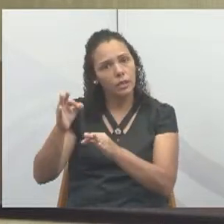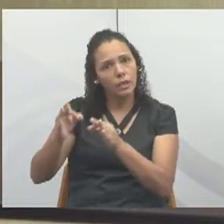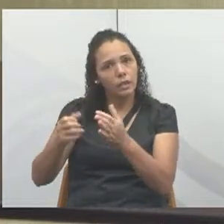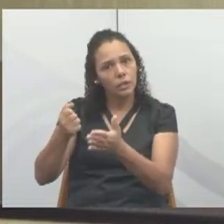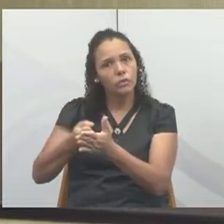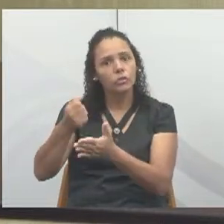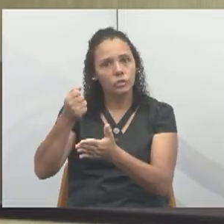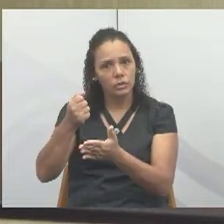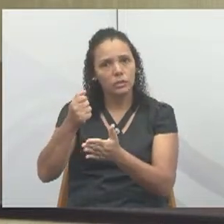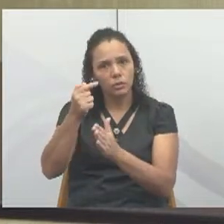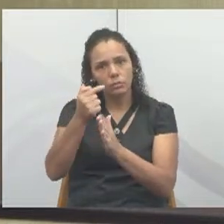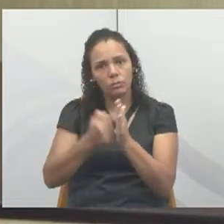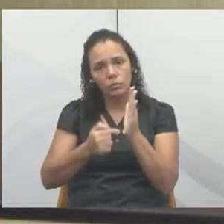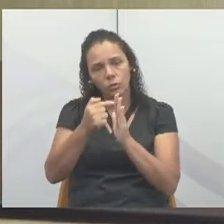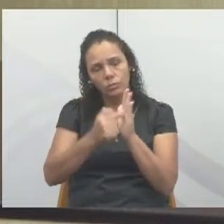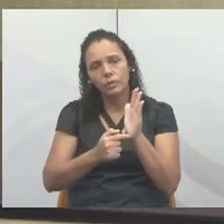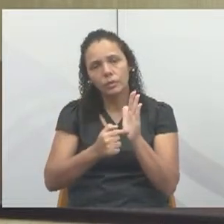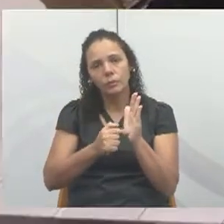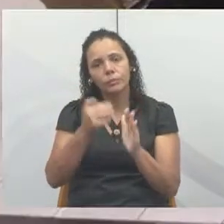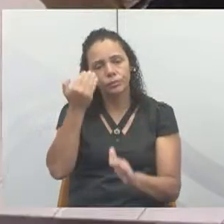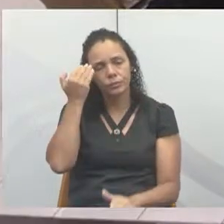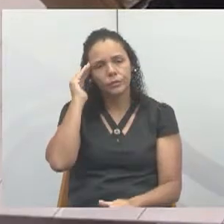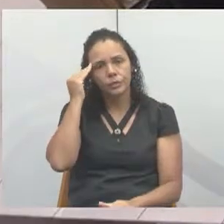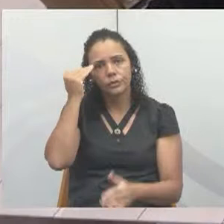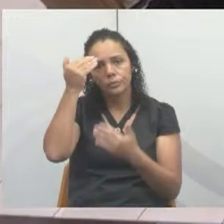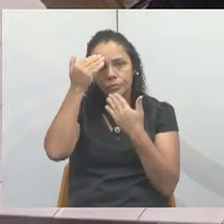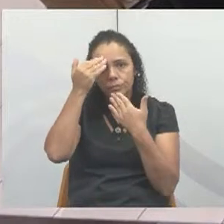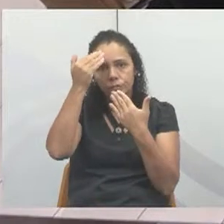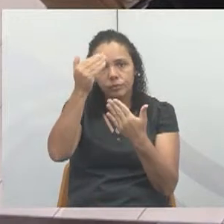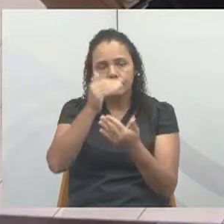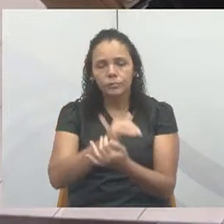Entendi. Obrigado.